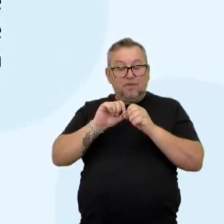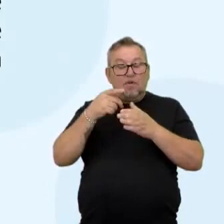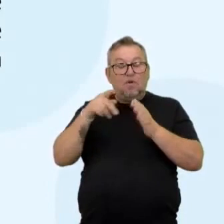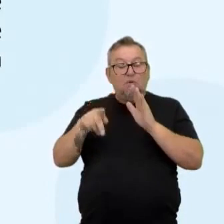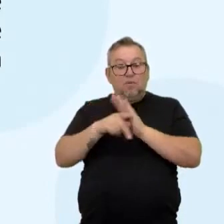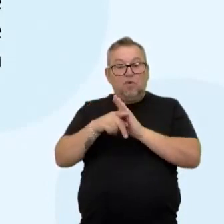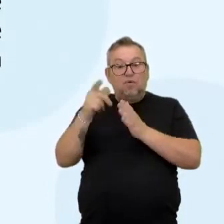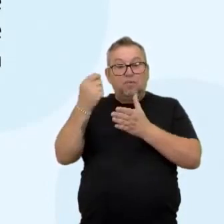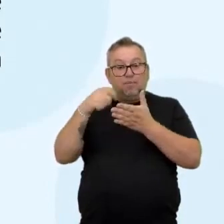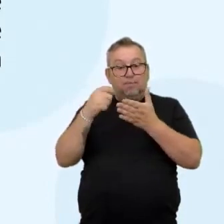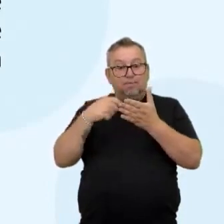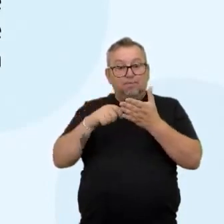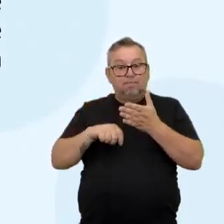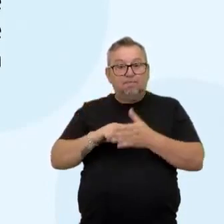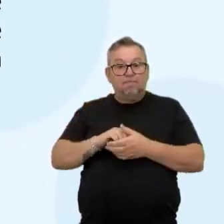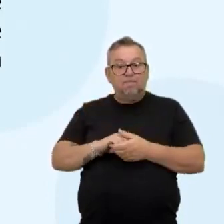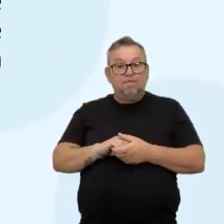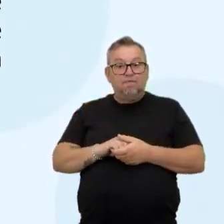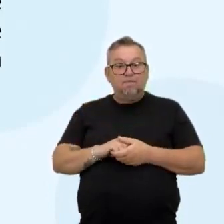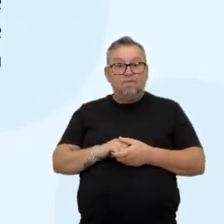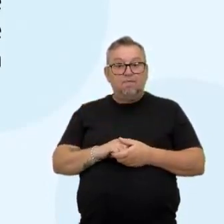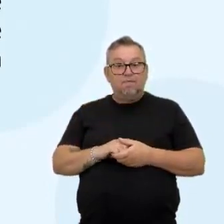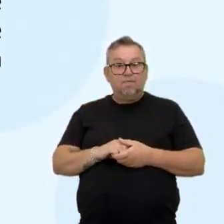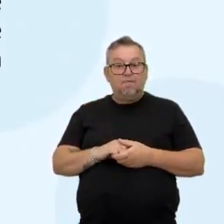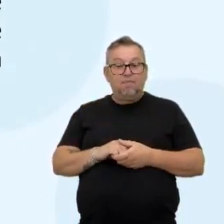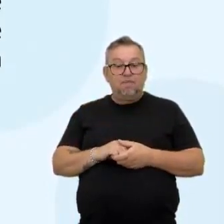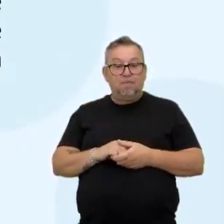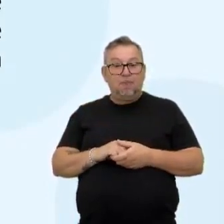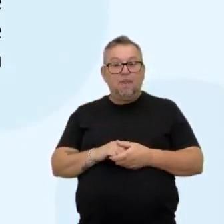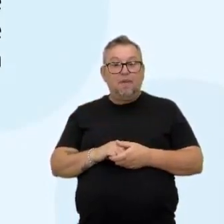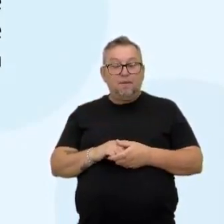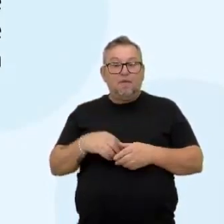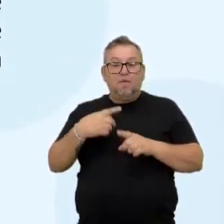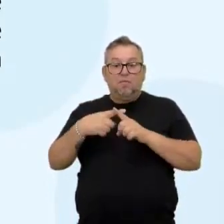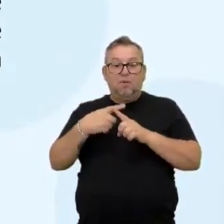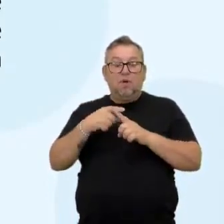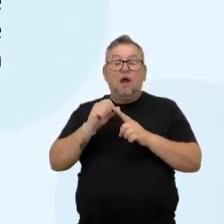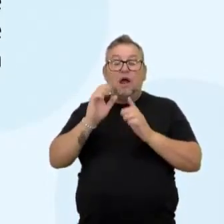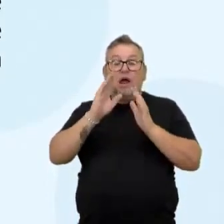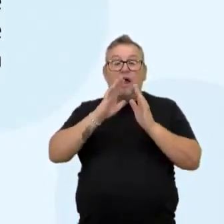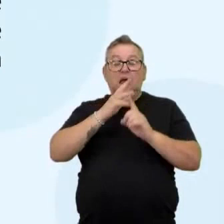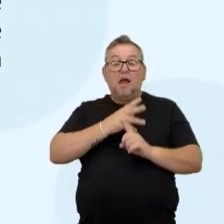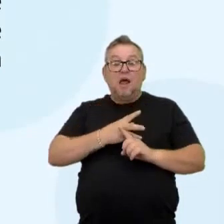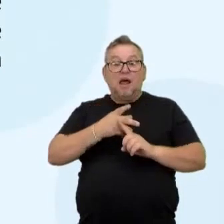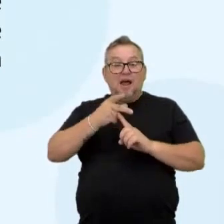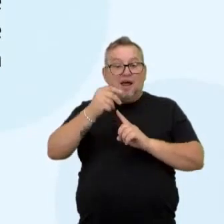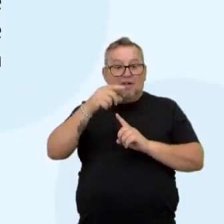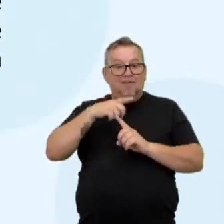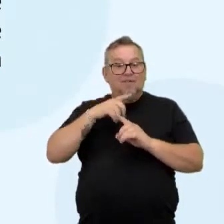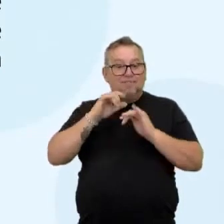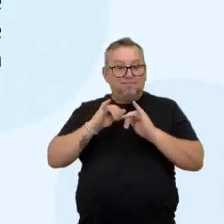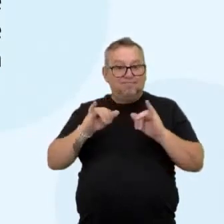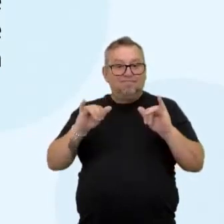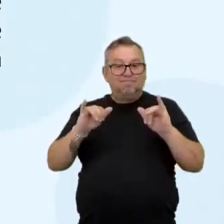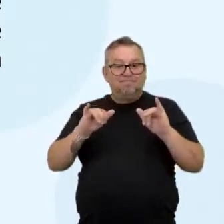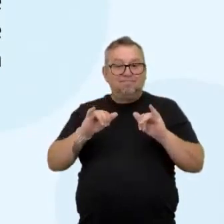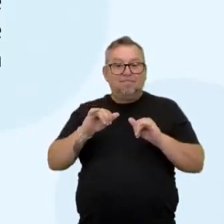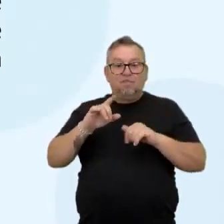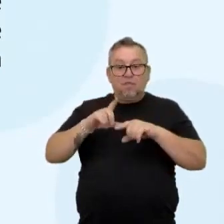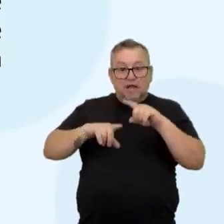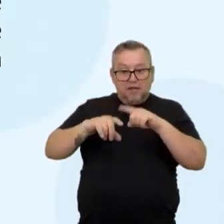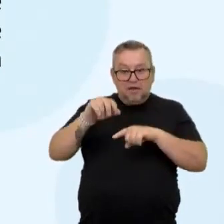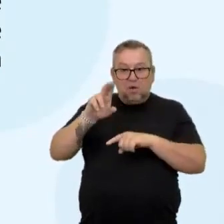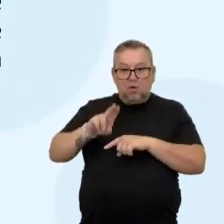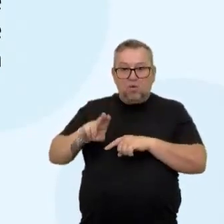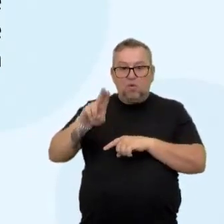escrita. E de uma forma mais explícita, né? Porque toda obra de arte passa uma mensagem. Material, você